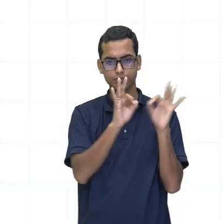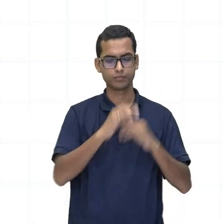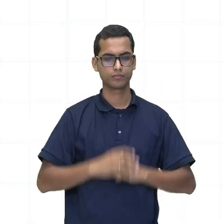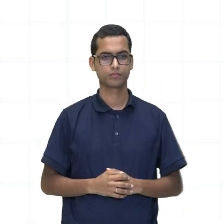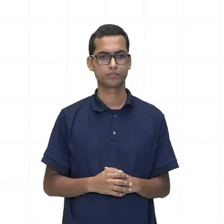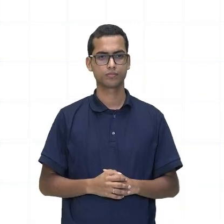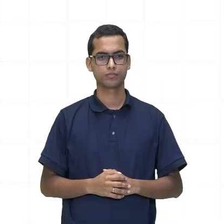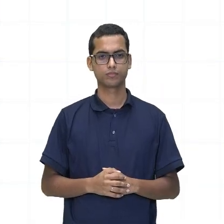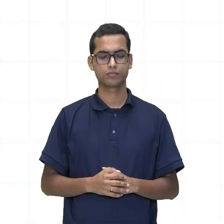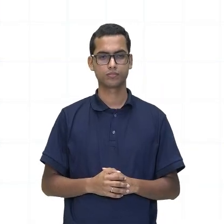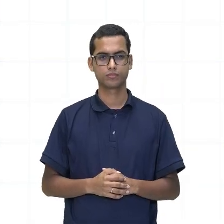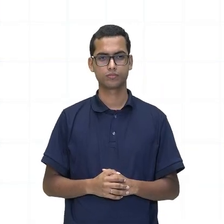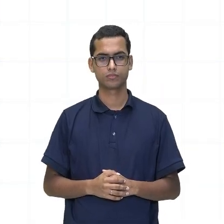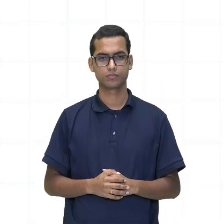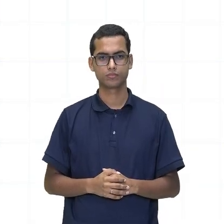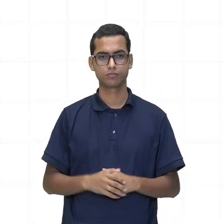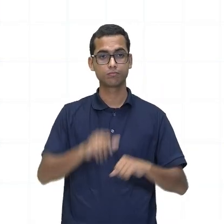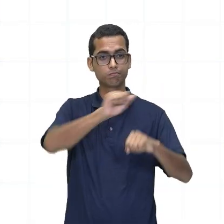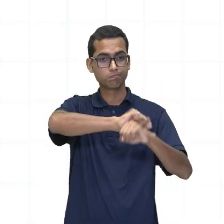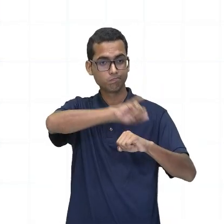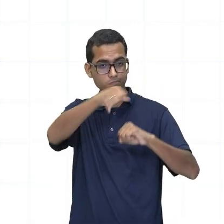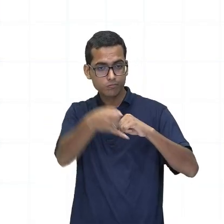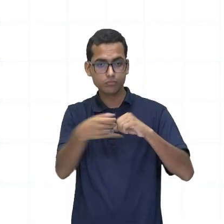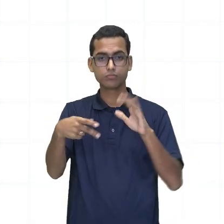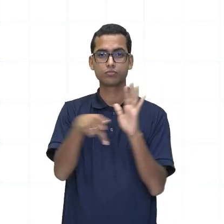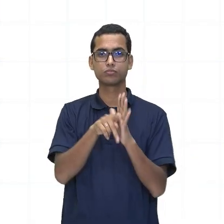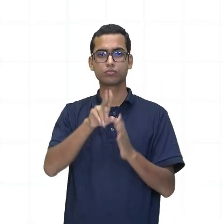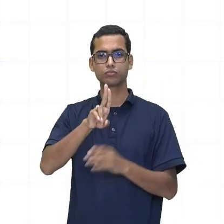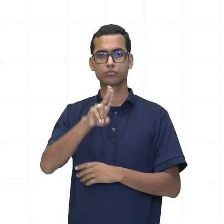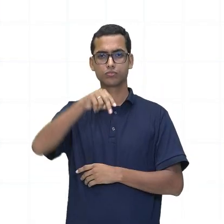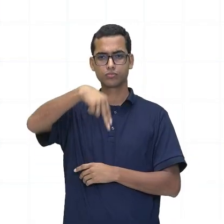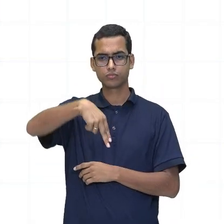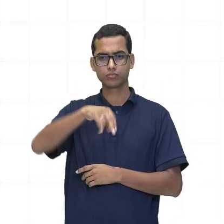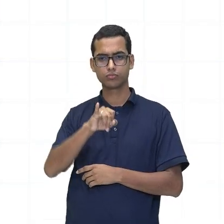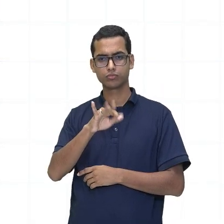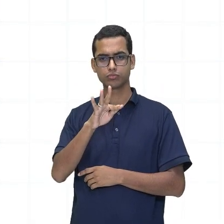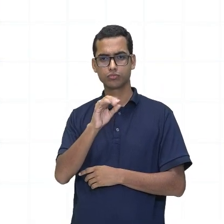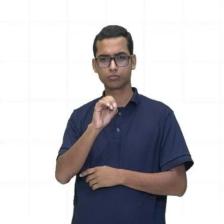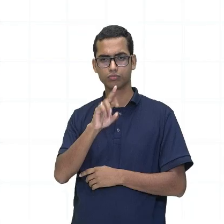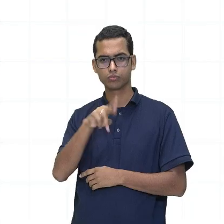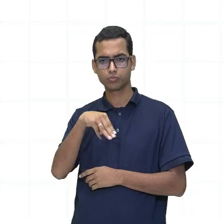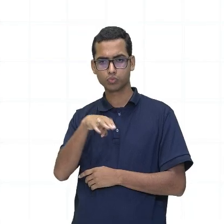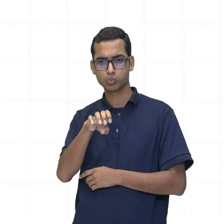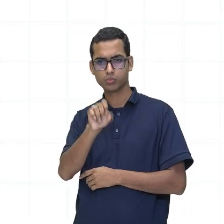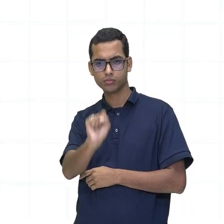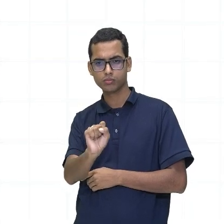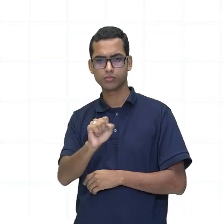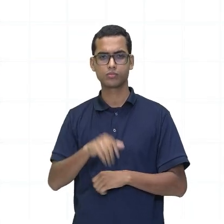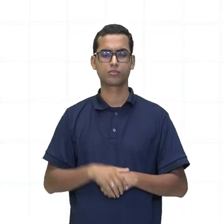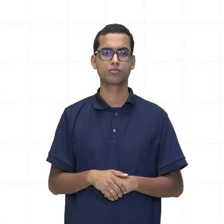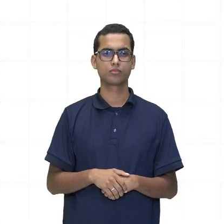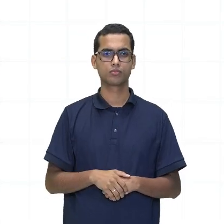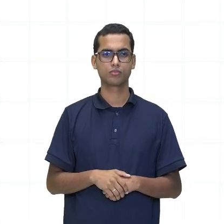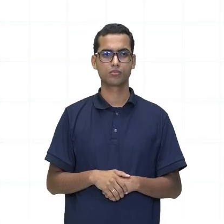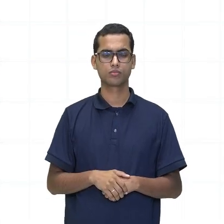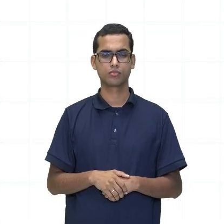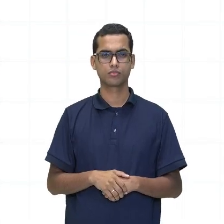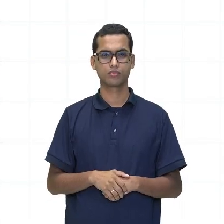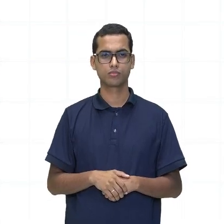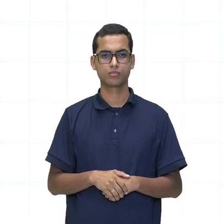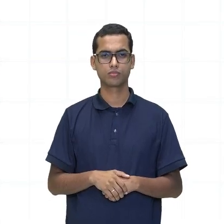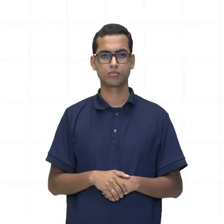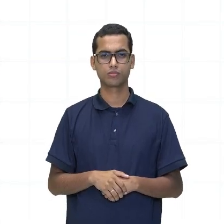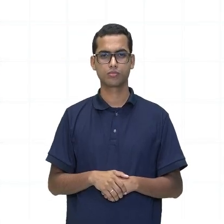nós temos os adjetivos uniformes. Vamos verificar os adjetivos uniformes.